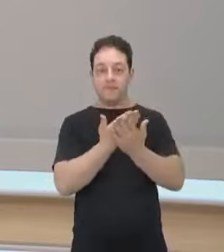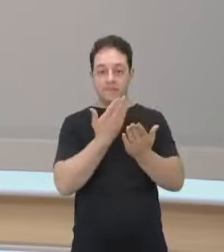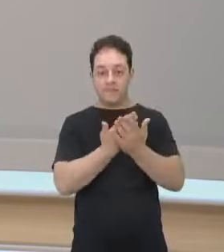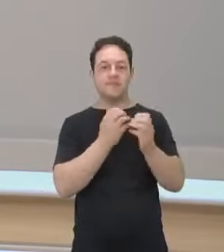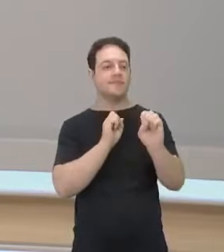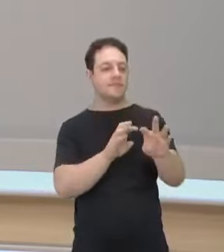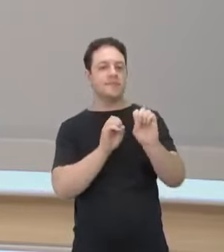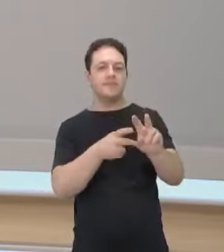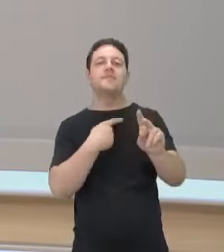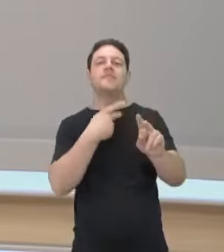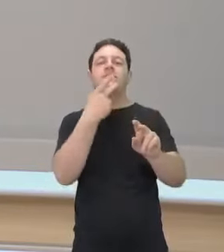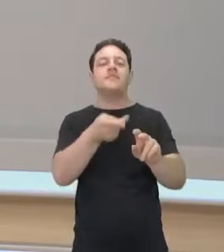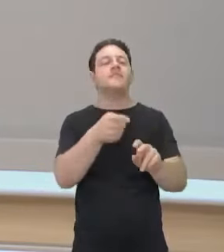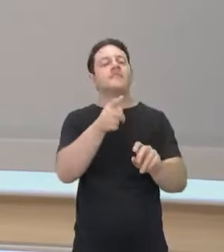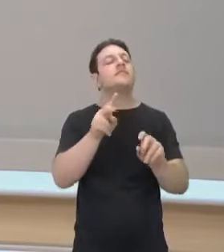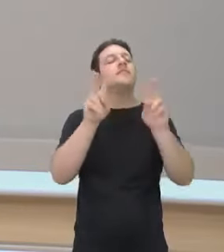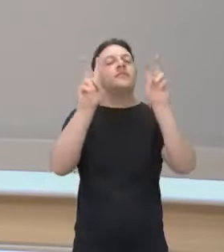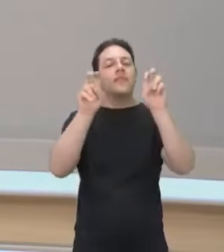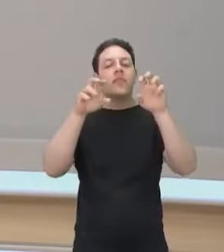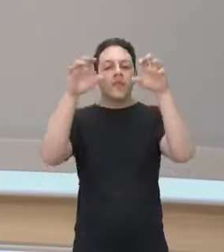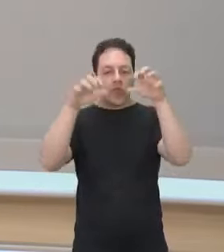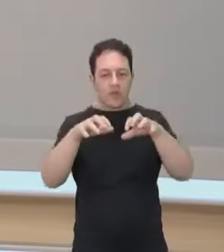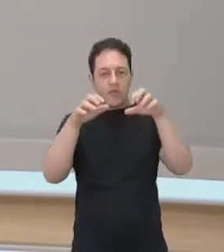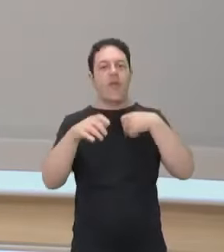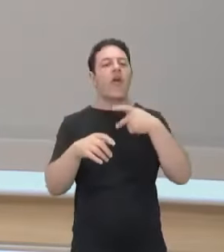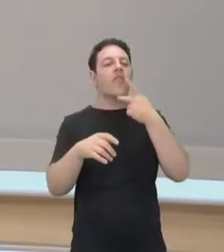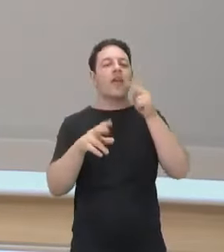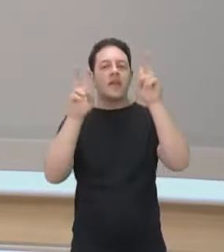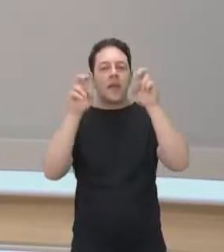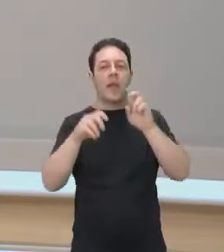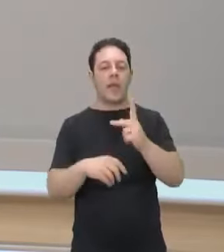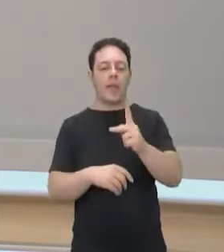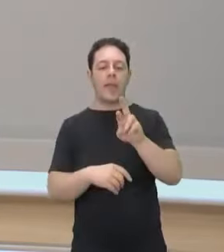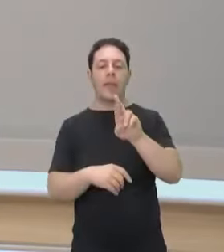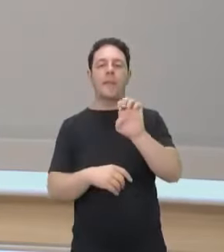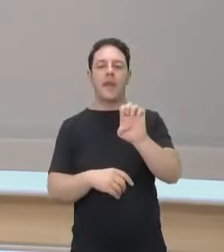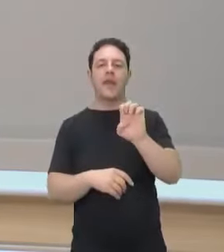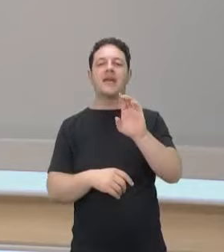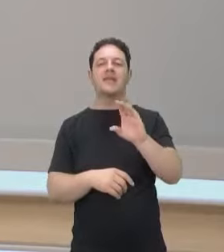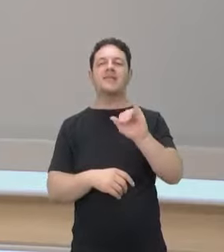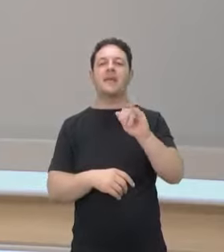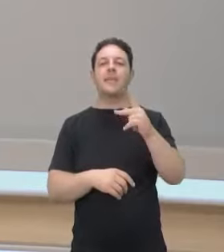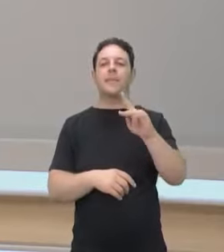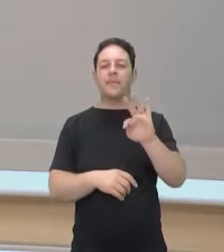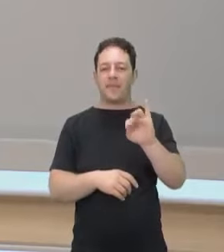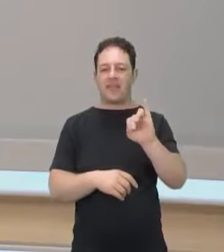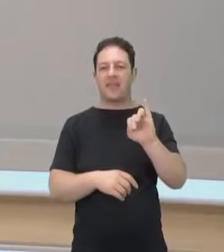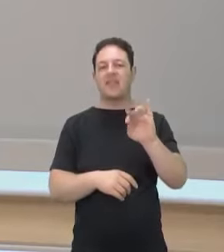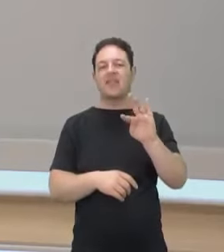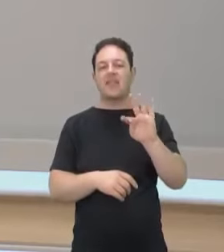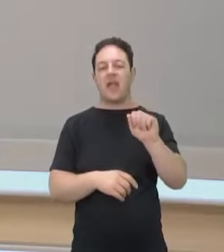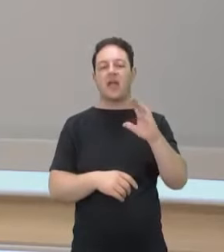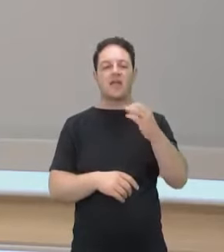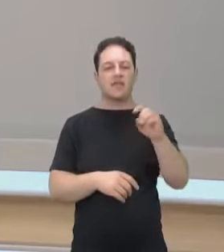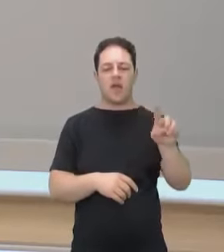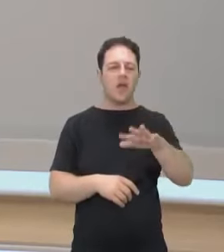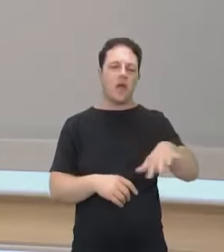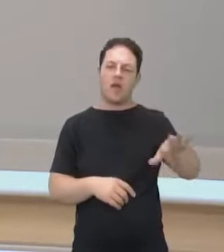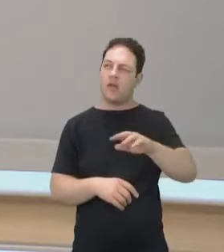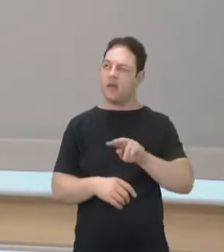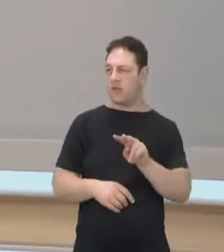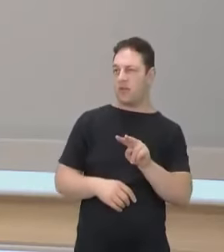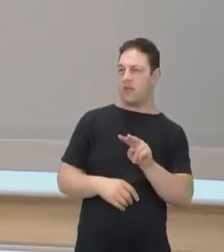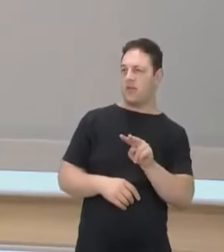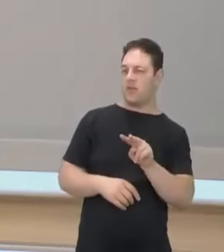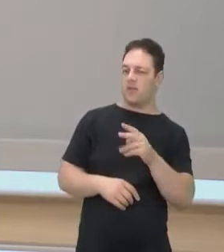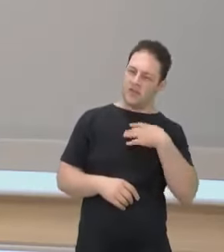e falava de chuva, às vezes eu usava o termo precipitação, né, o termo mais técnico, e aí quando eu falava direto precipitação, os alunos não olhavam para minha